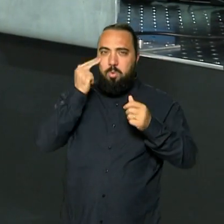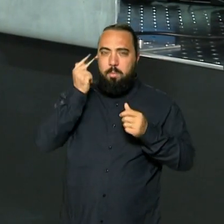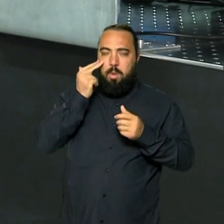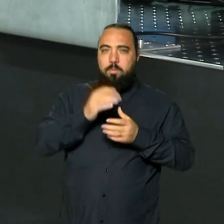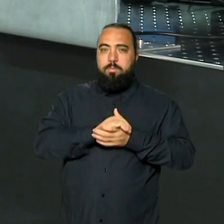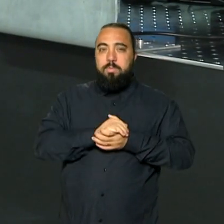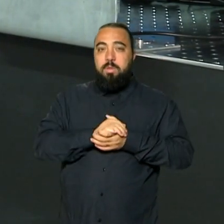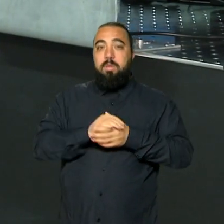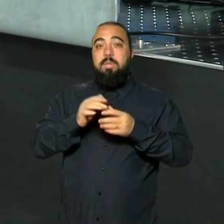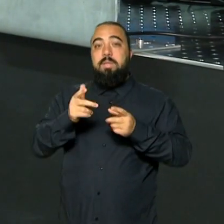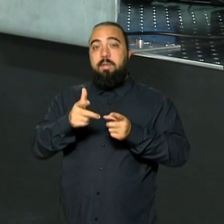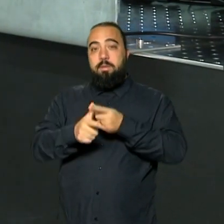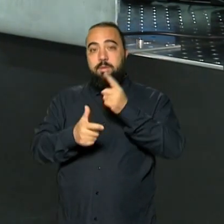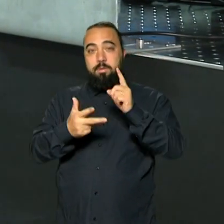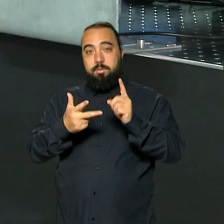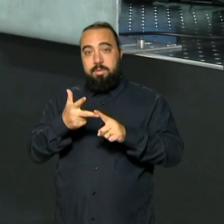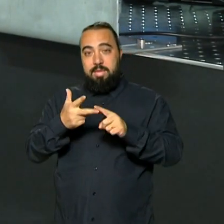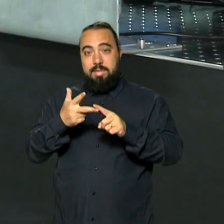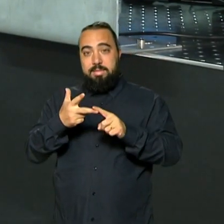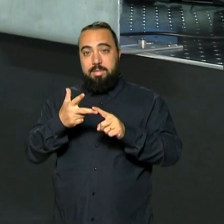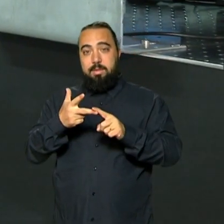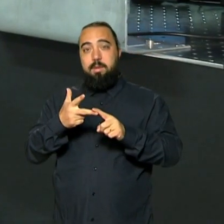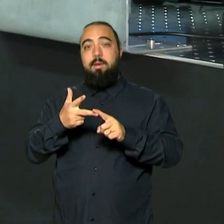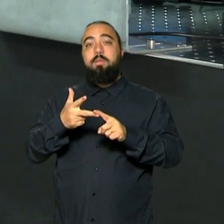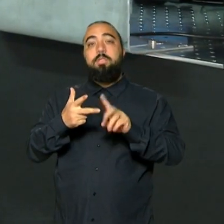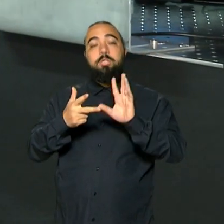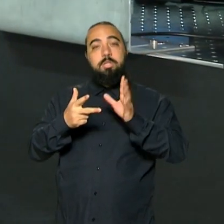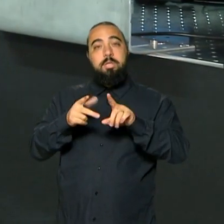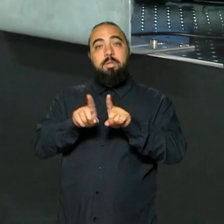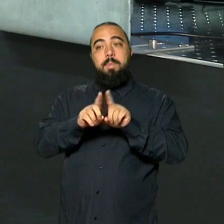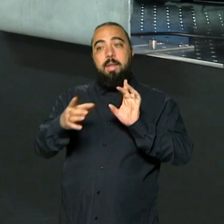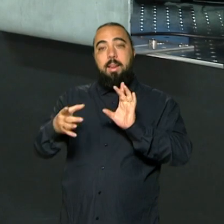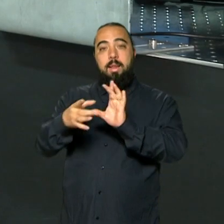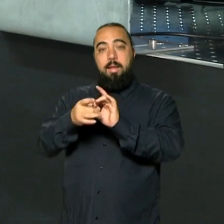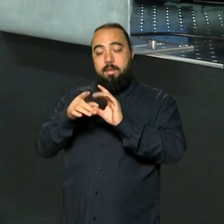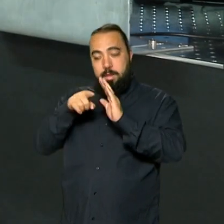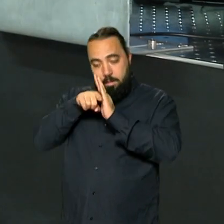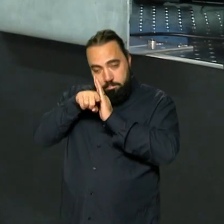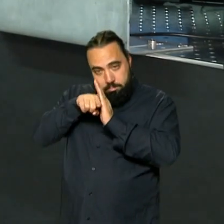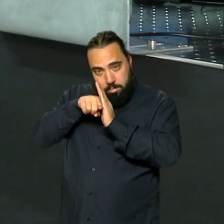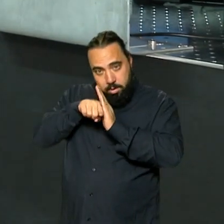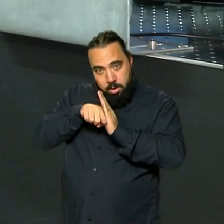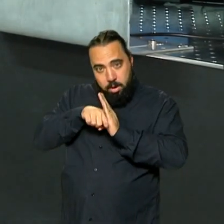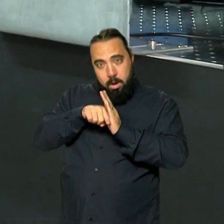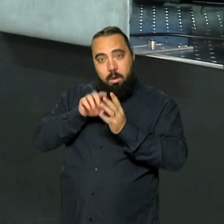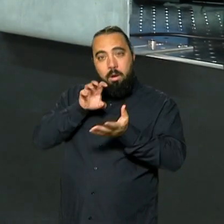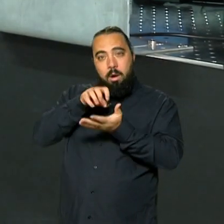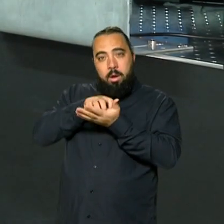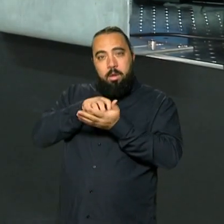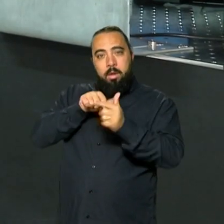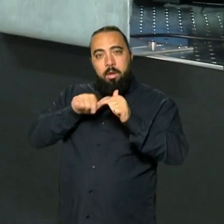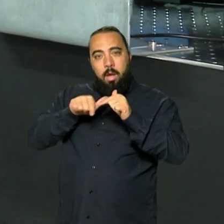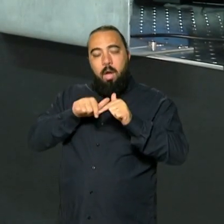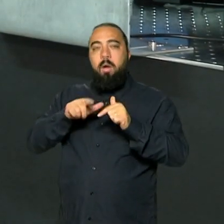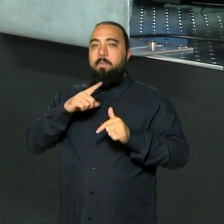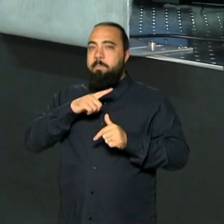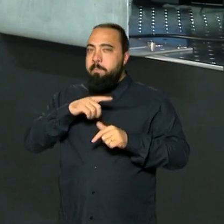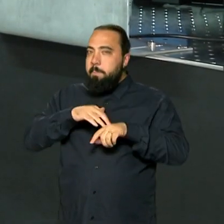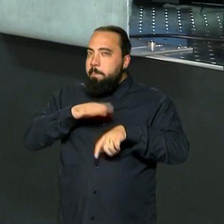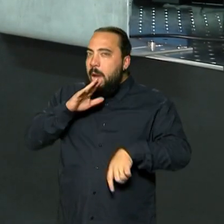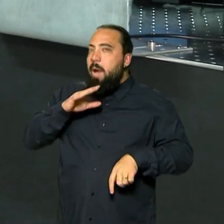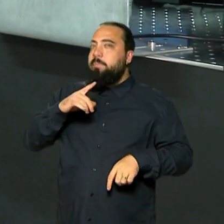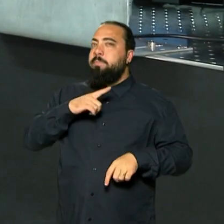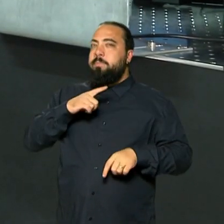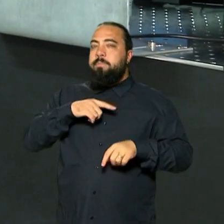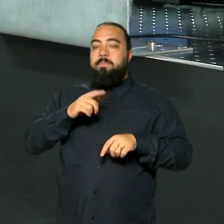trabalho, também ligada ao analisador de espectro, né? E essa aqui tem ainda uma resolução